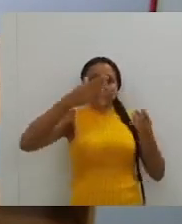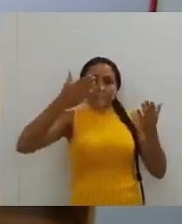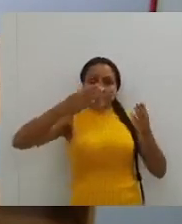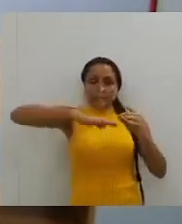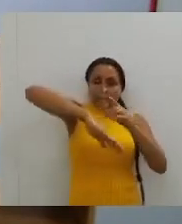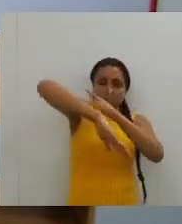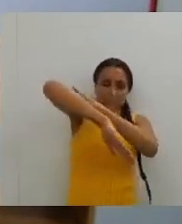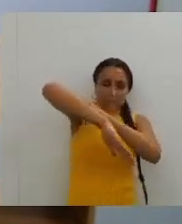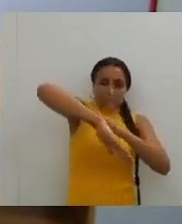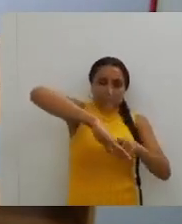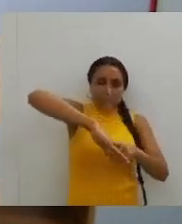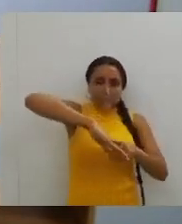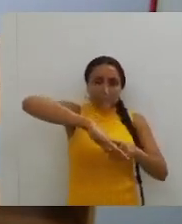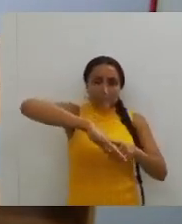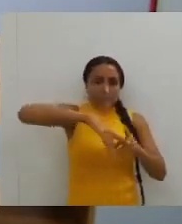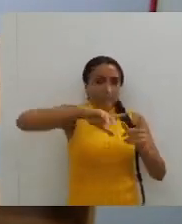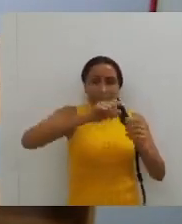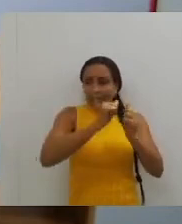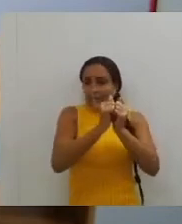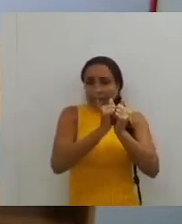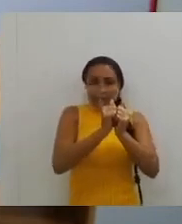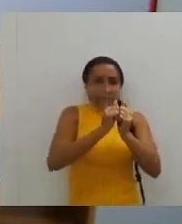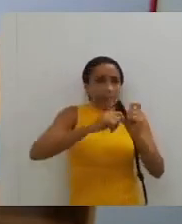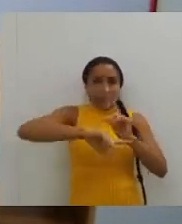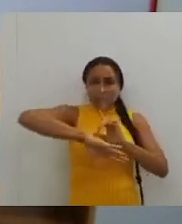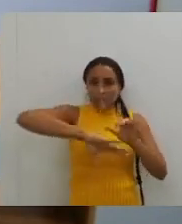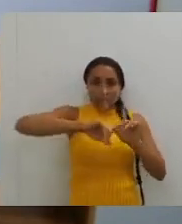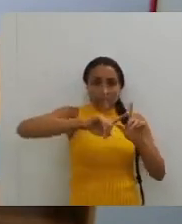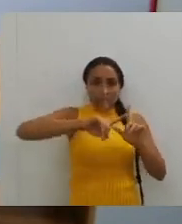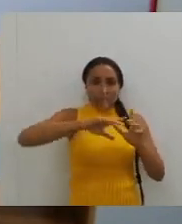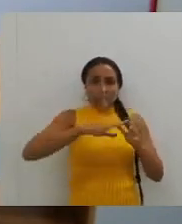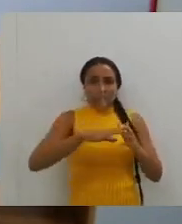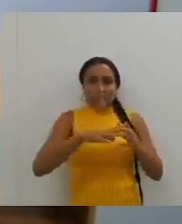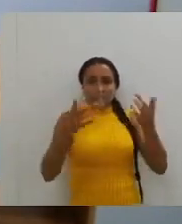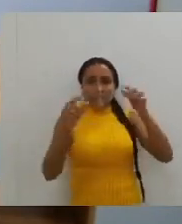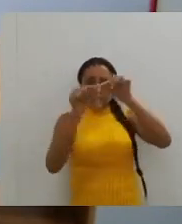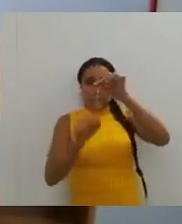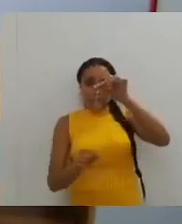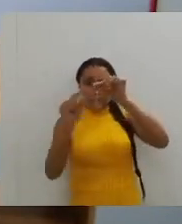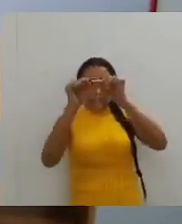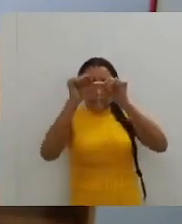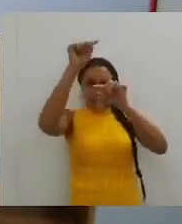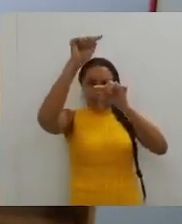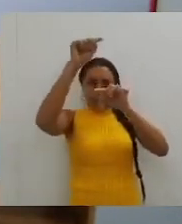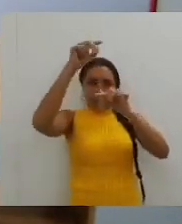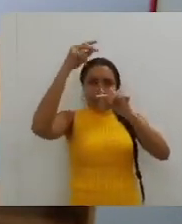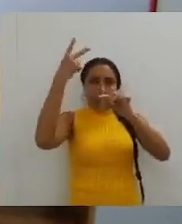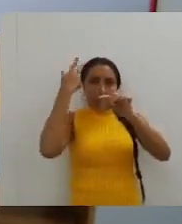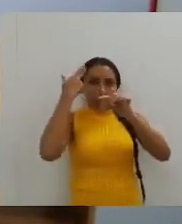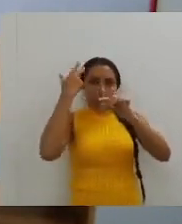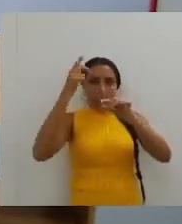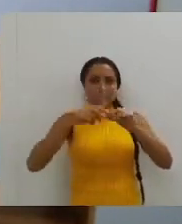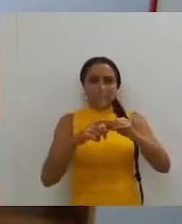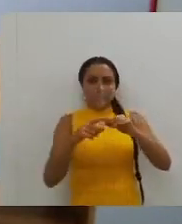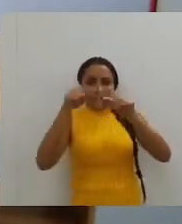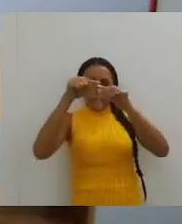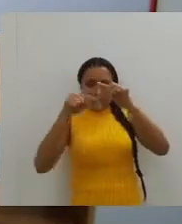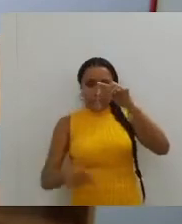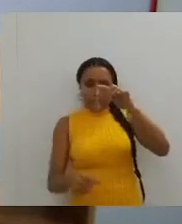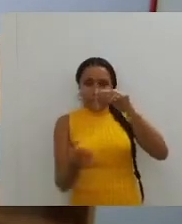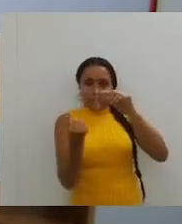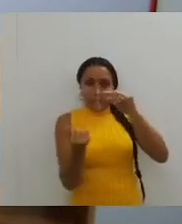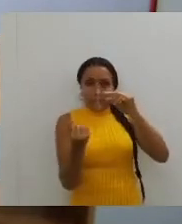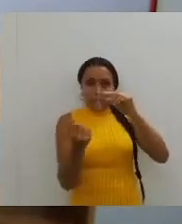inclinado sem atrito, teremos a força peso e a força normal. Atentem, a força peso é